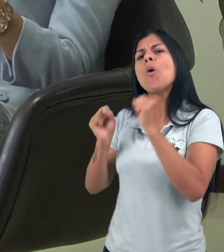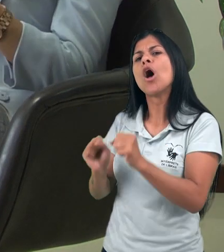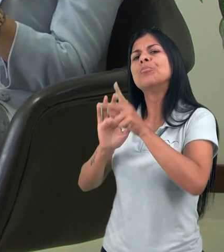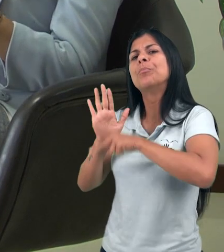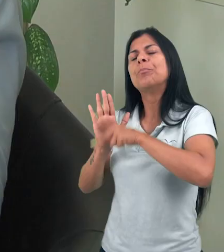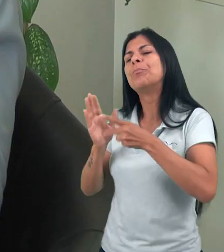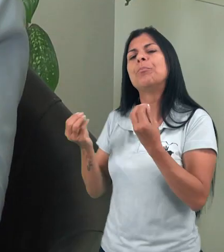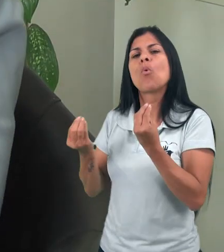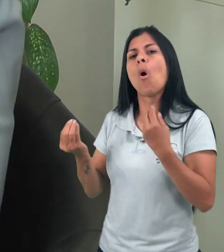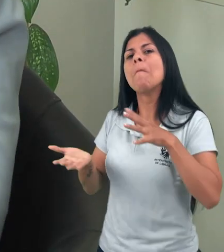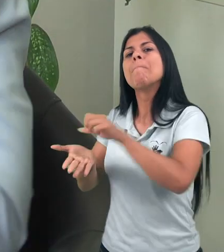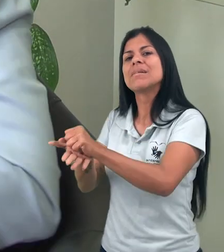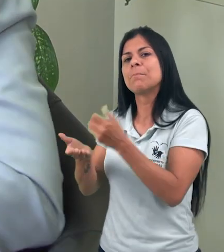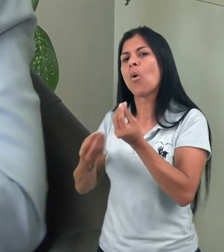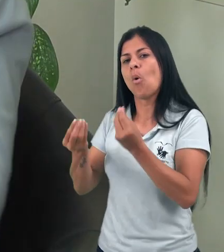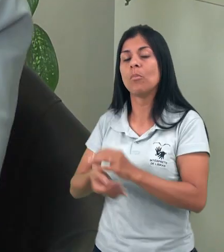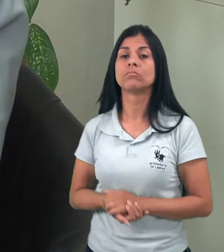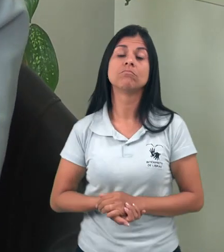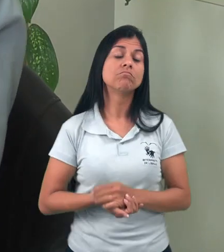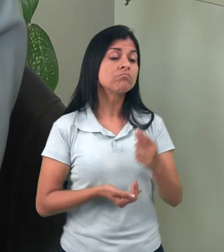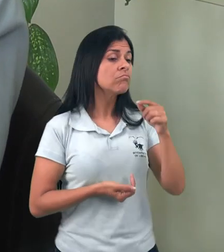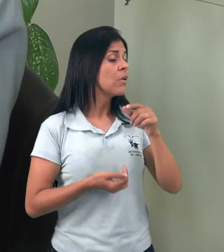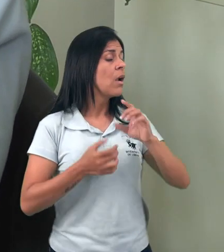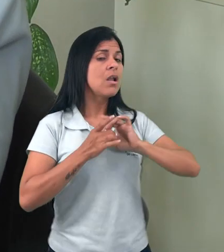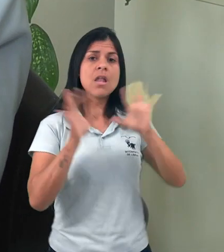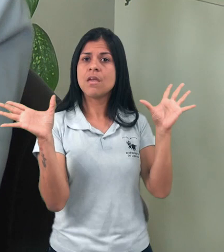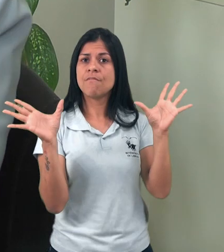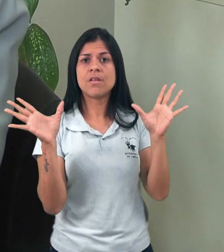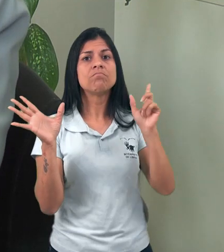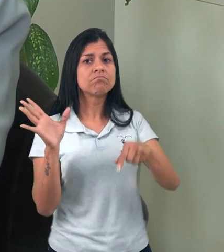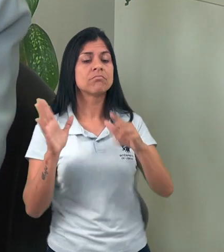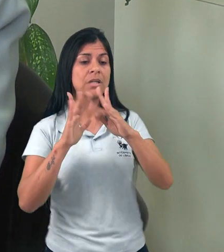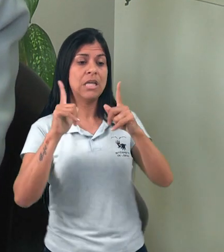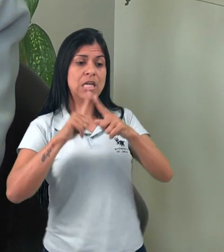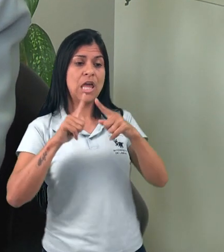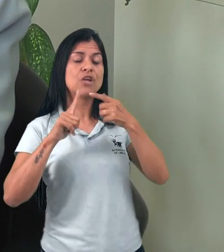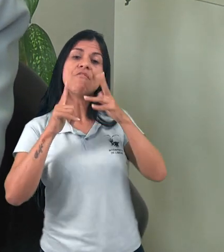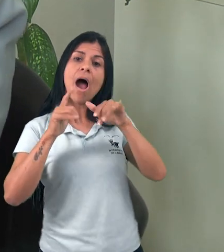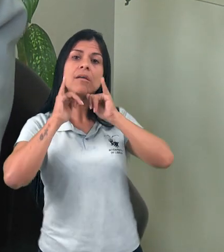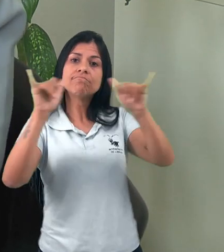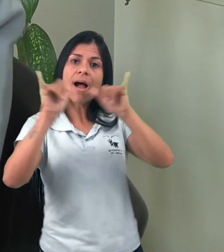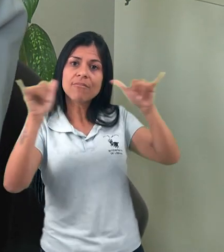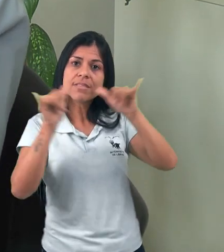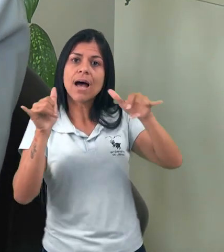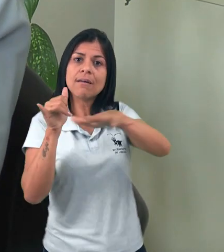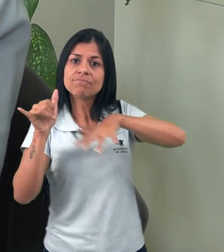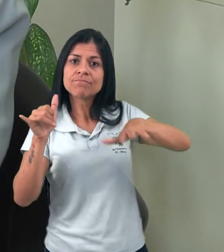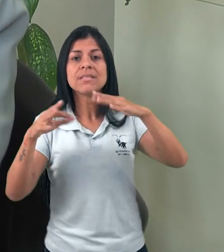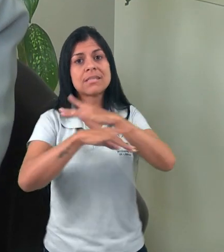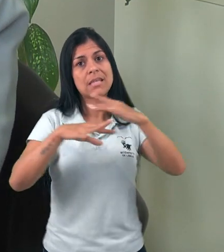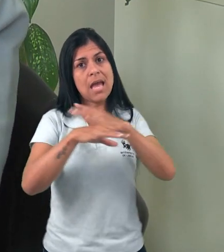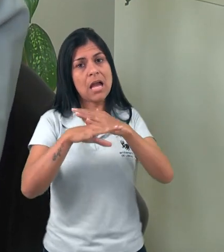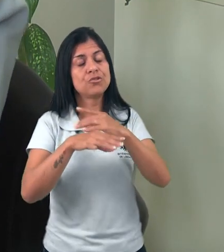livre demanda. Então, no geral, o município e a igreja se encarregam de divulgar o local de atendimento e a data